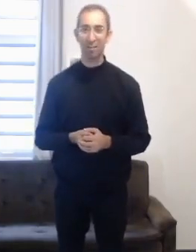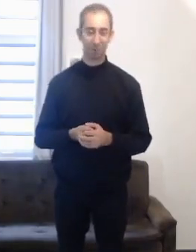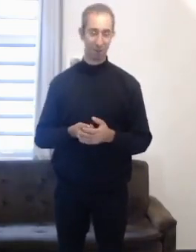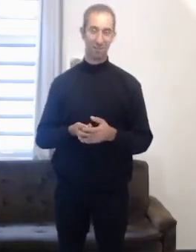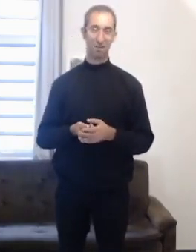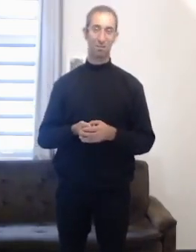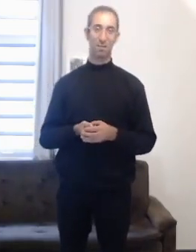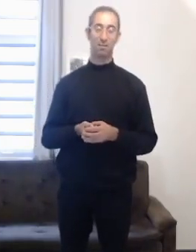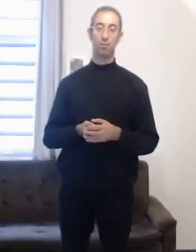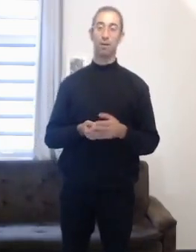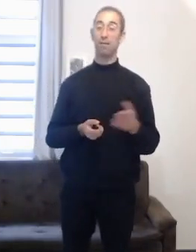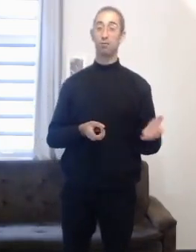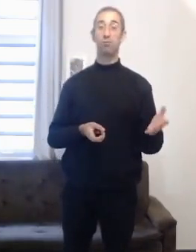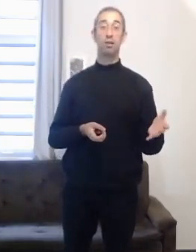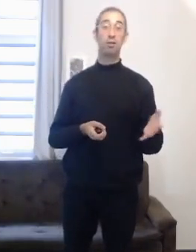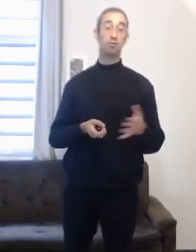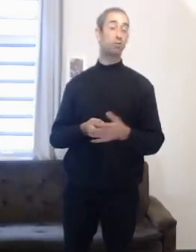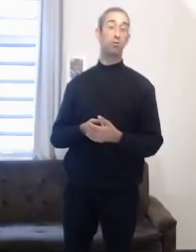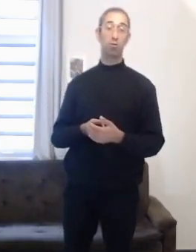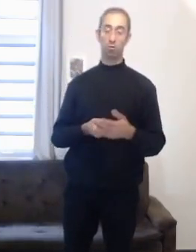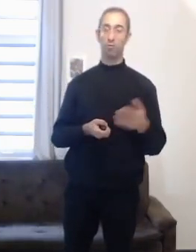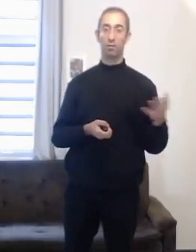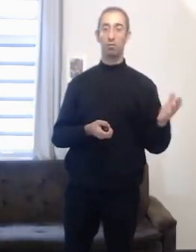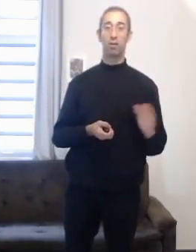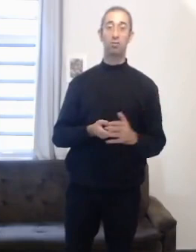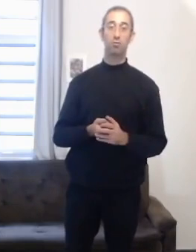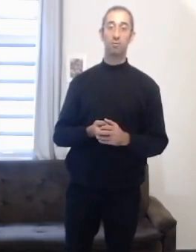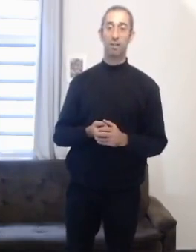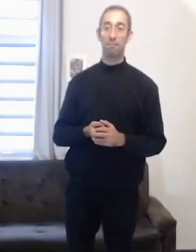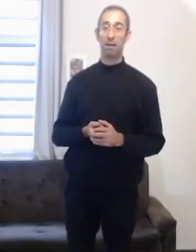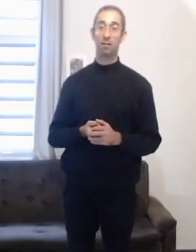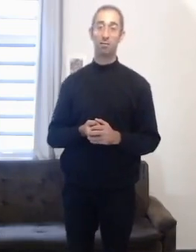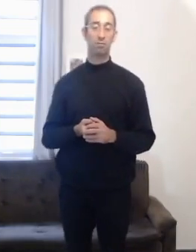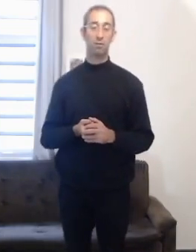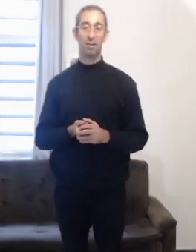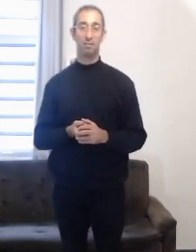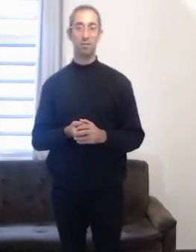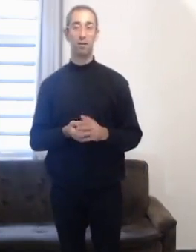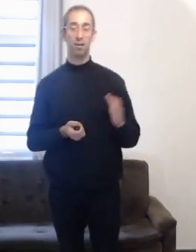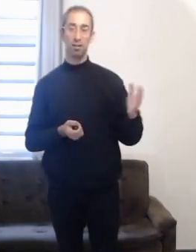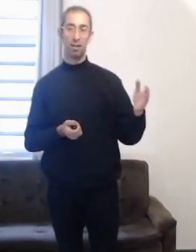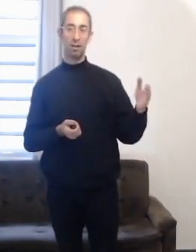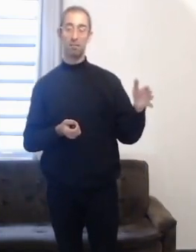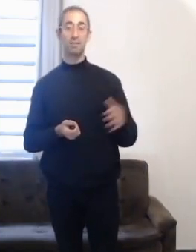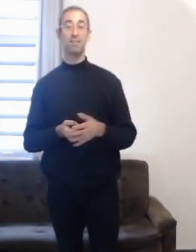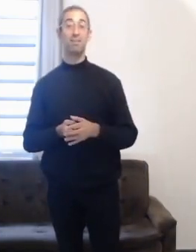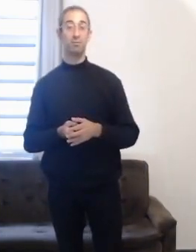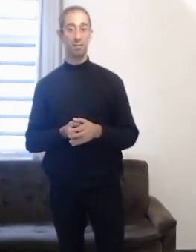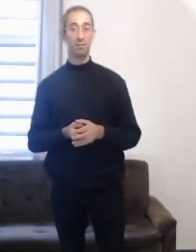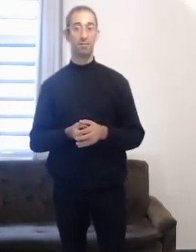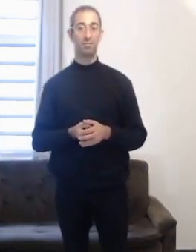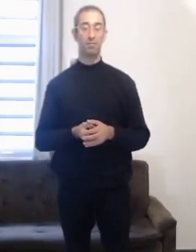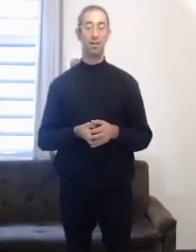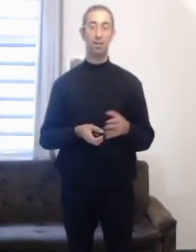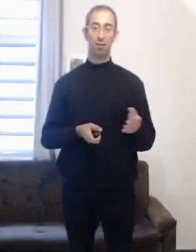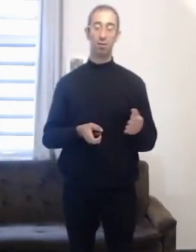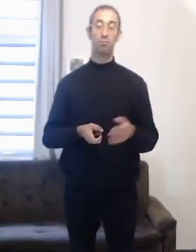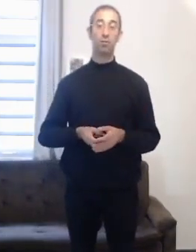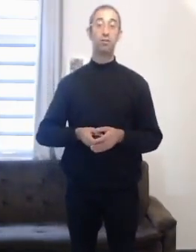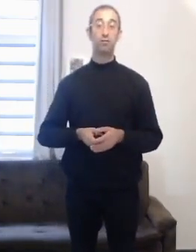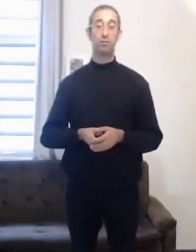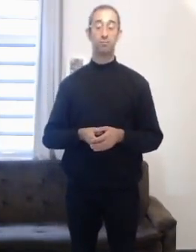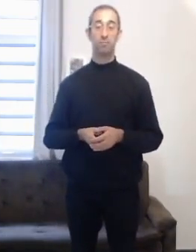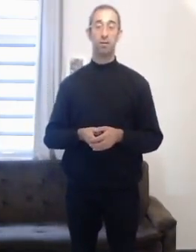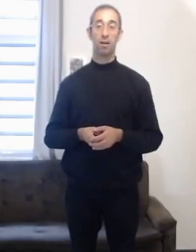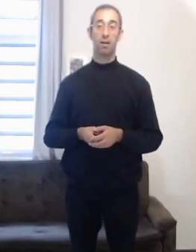ficar molhada, por exemplo, né? Porque vazou um cano de esgoto ou vazou um cano de um encanamento, por exemplo, lá no passeio, né? Então, é